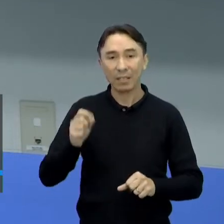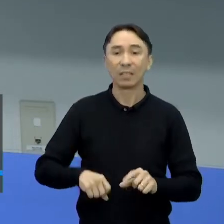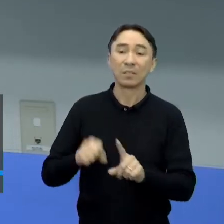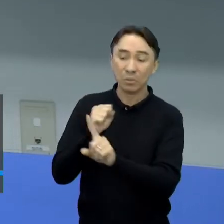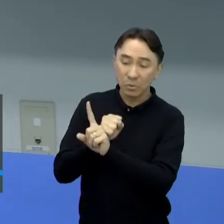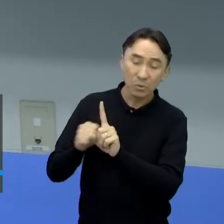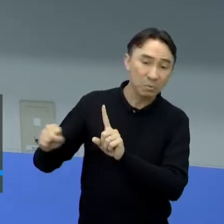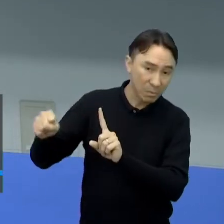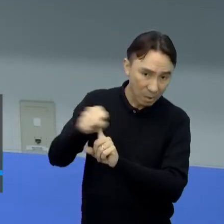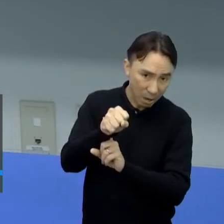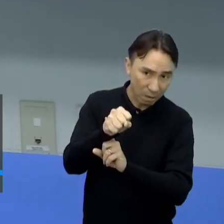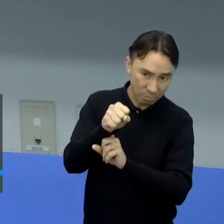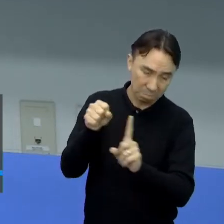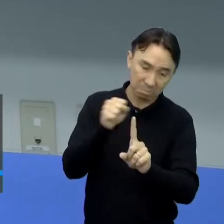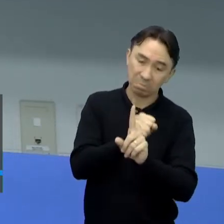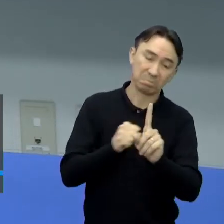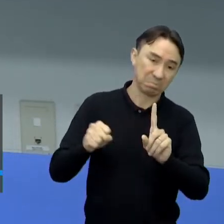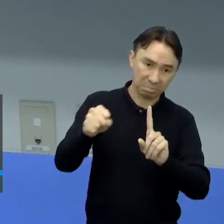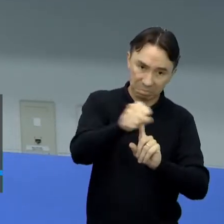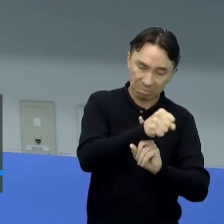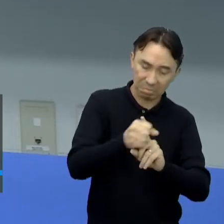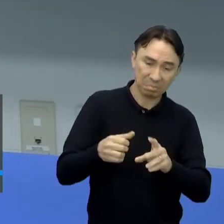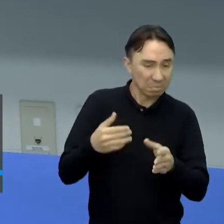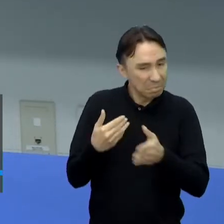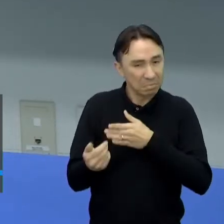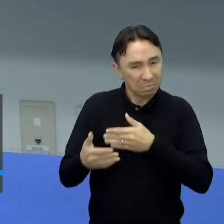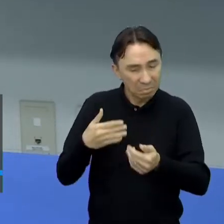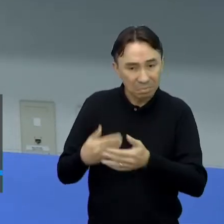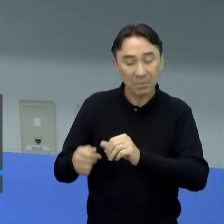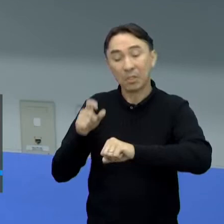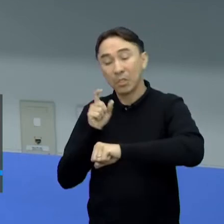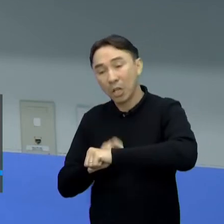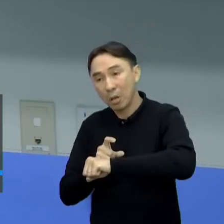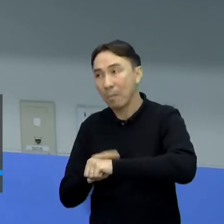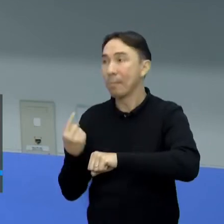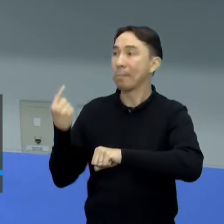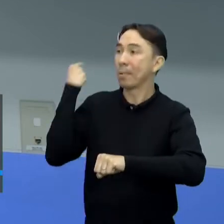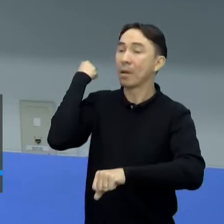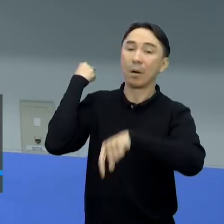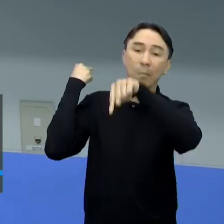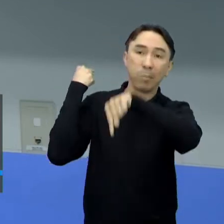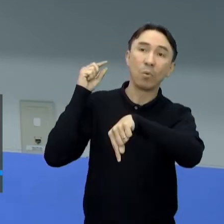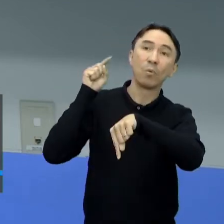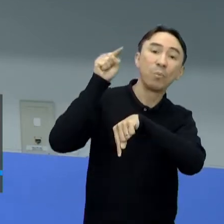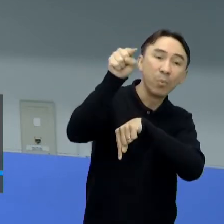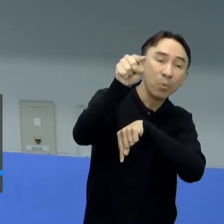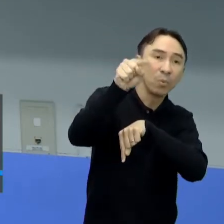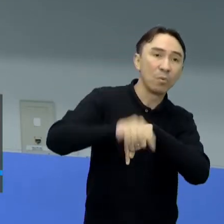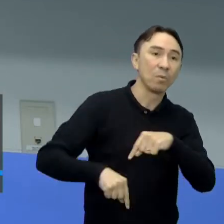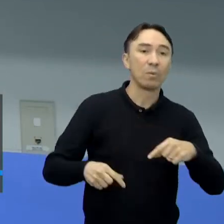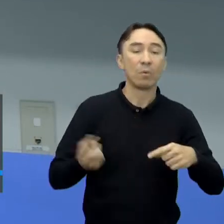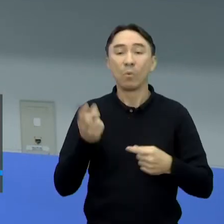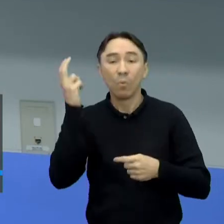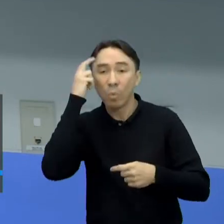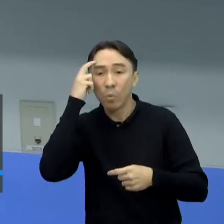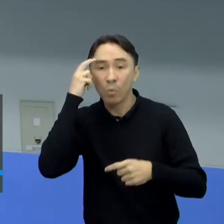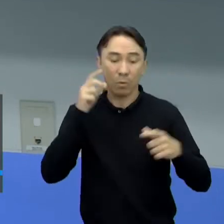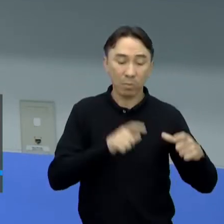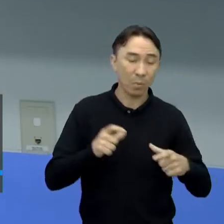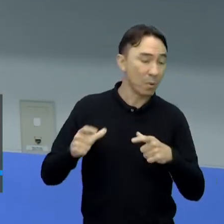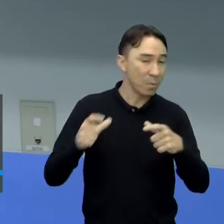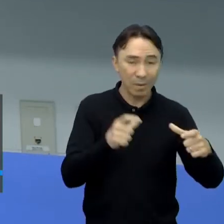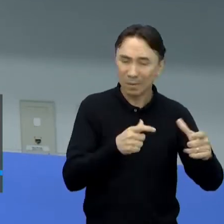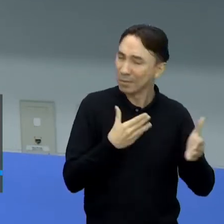do tempo, do espaço e da cultura, elas precisam da